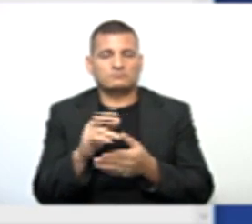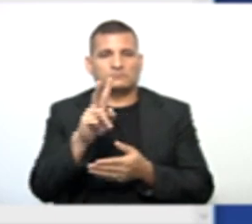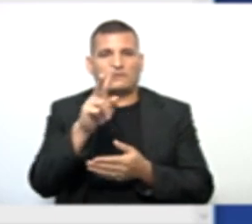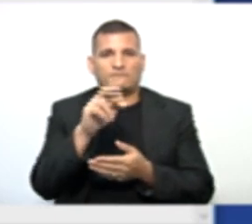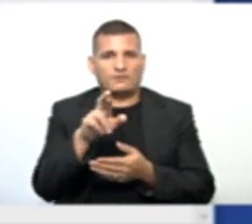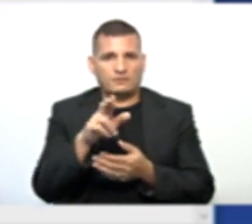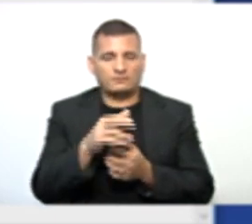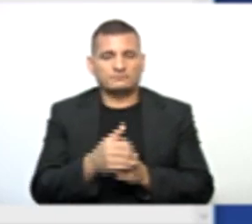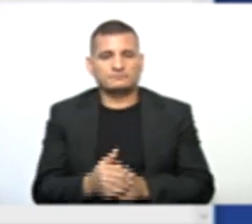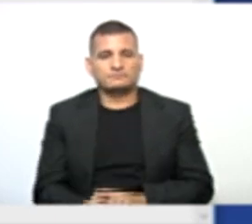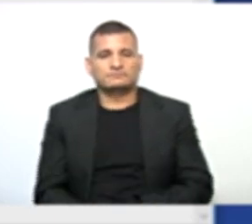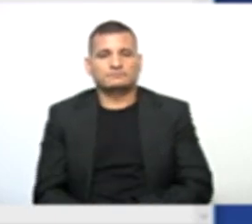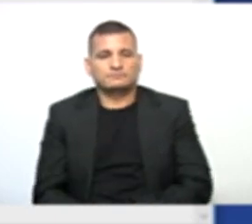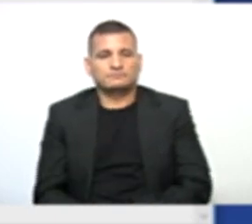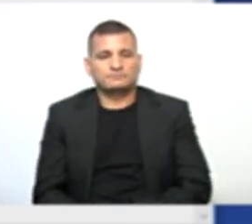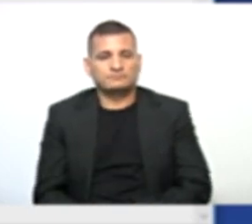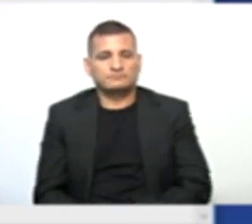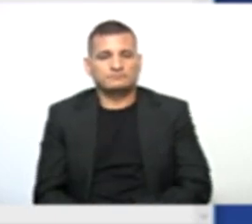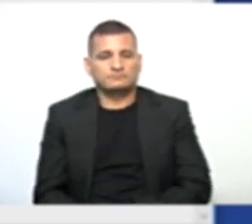variável do teclado.